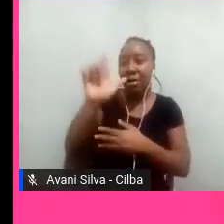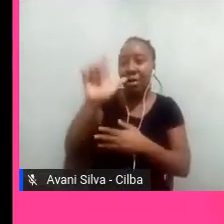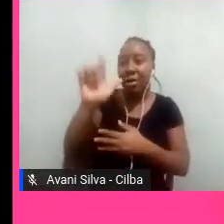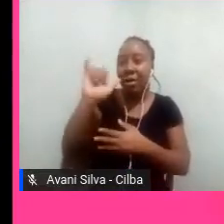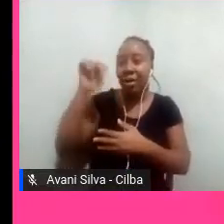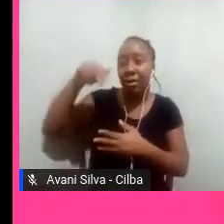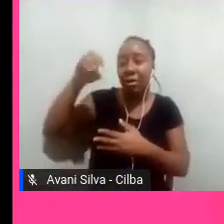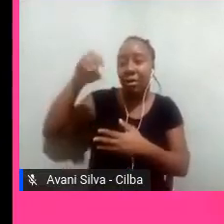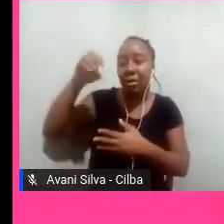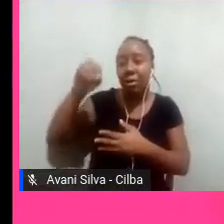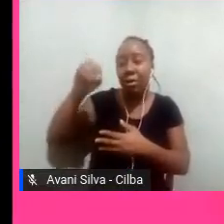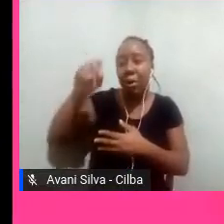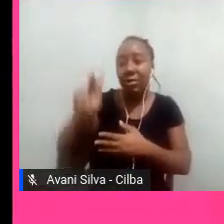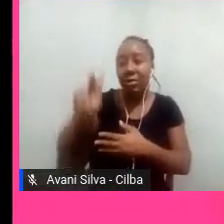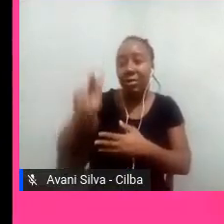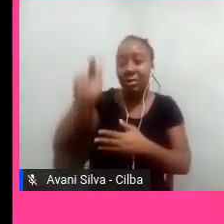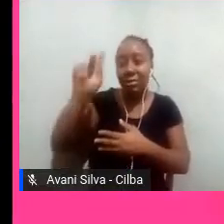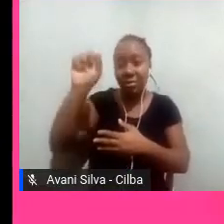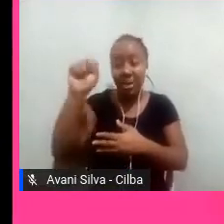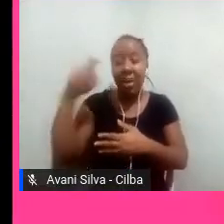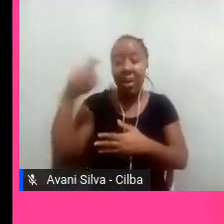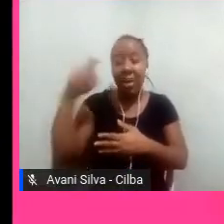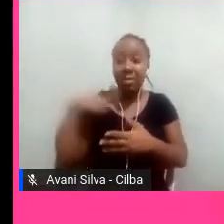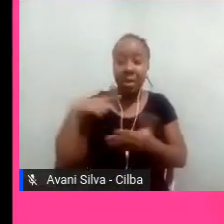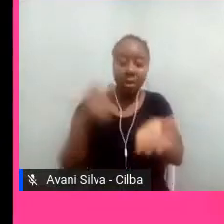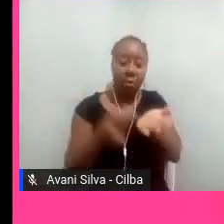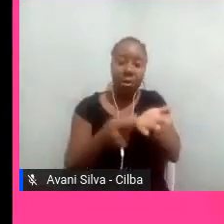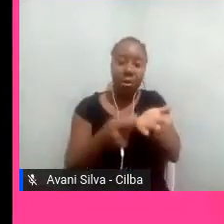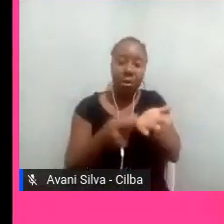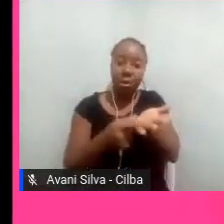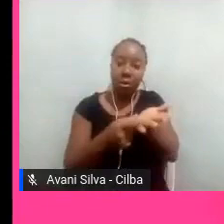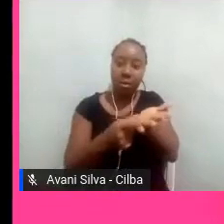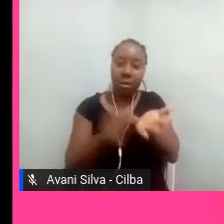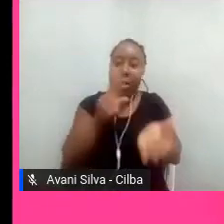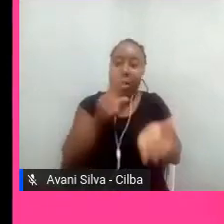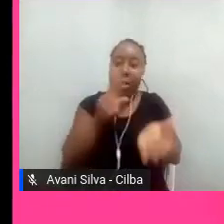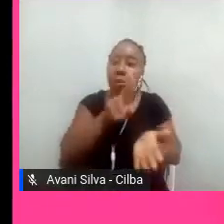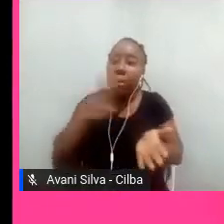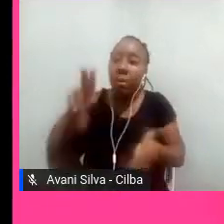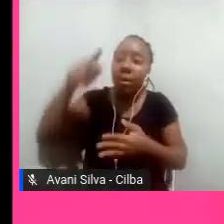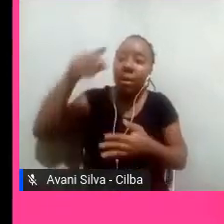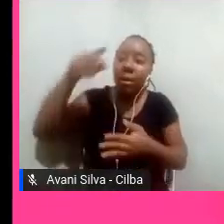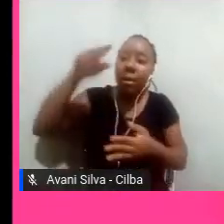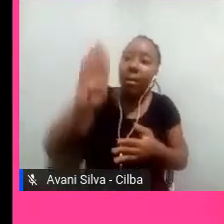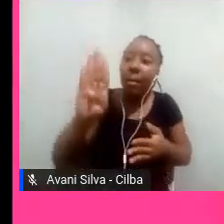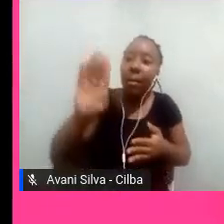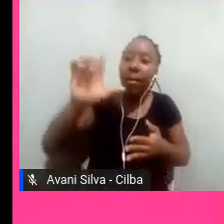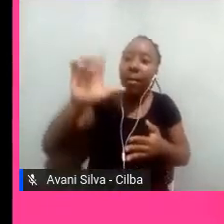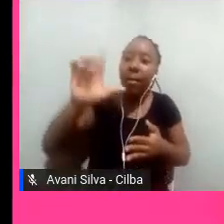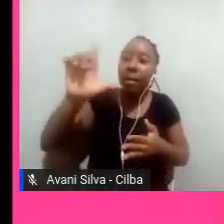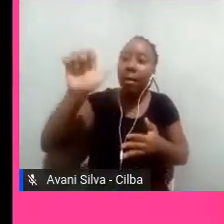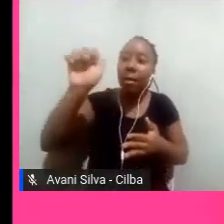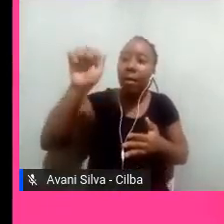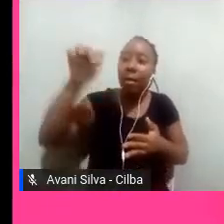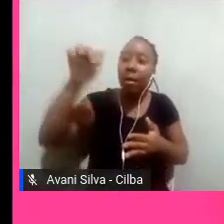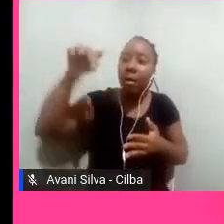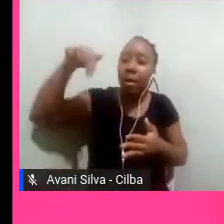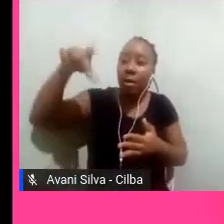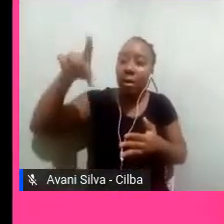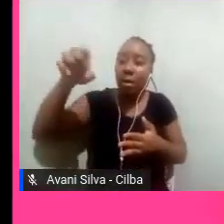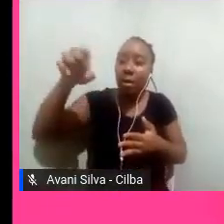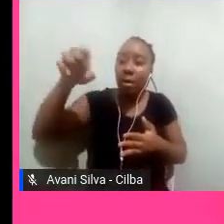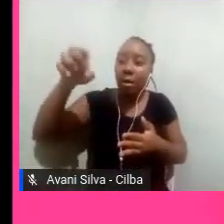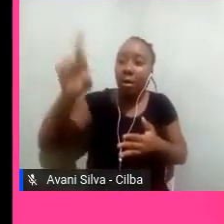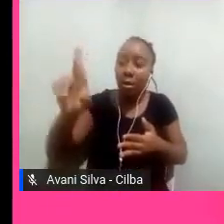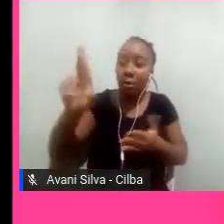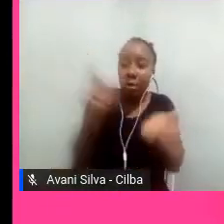programa chamado Blender. O Blender é um programa gratuito de modelagem